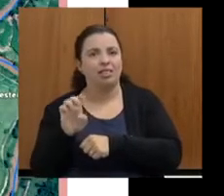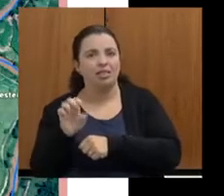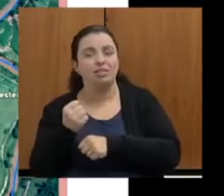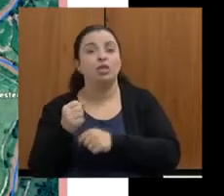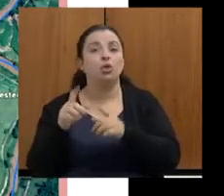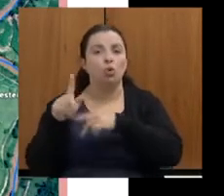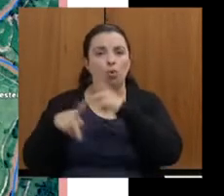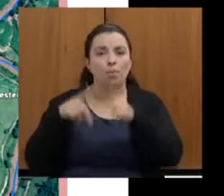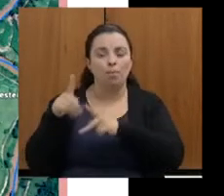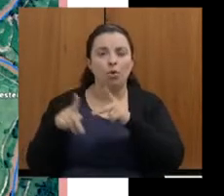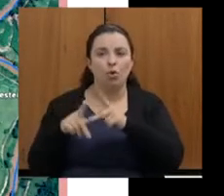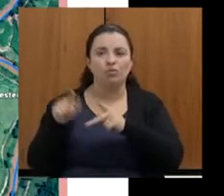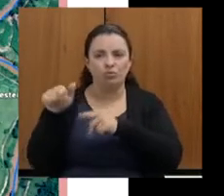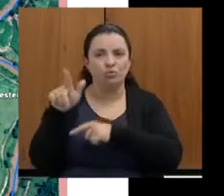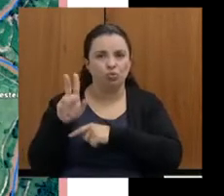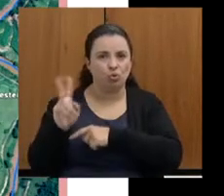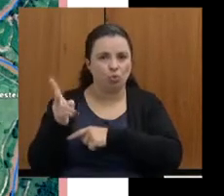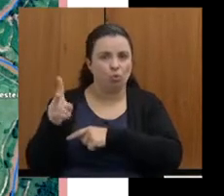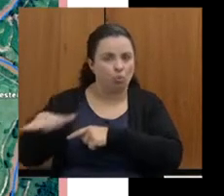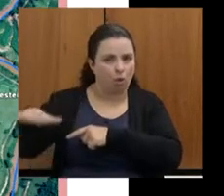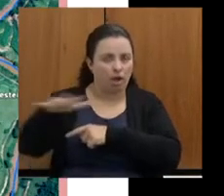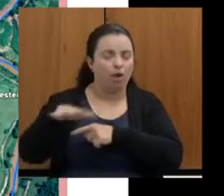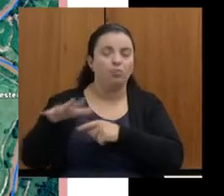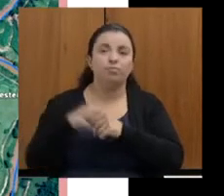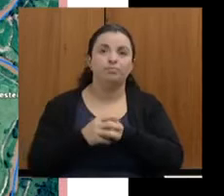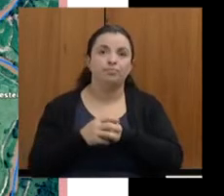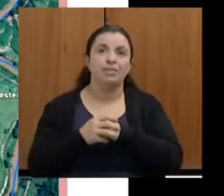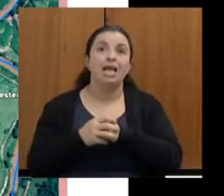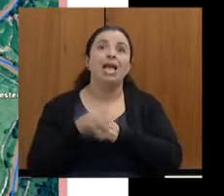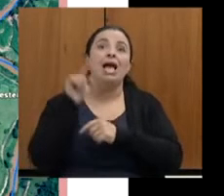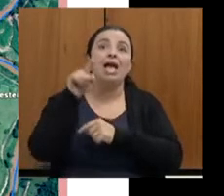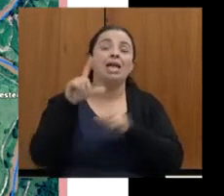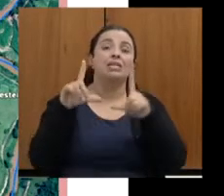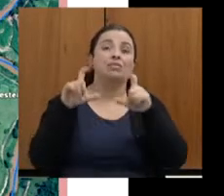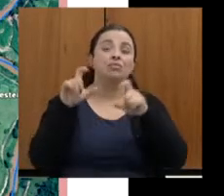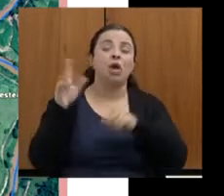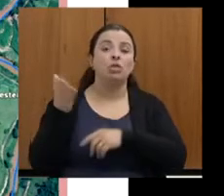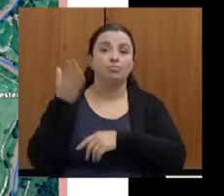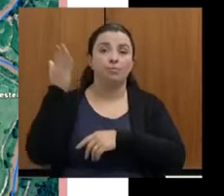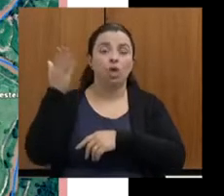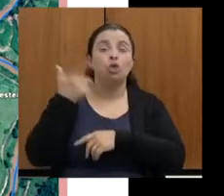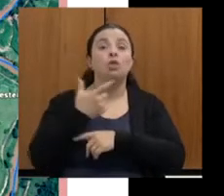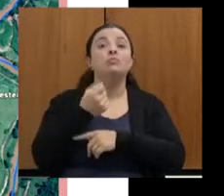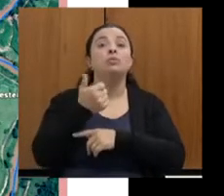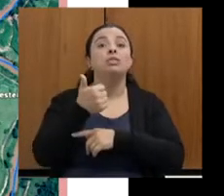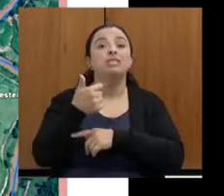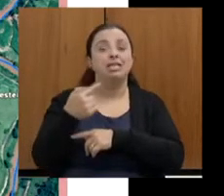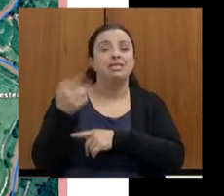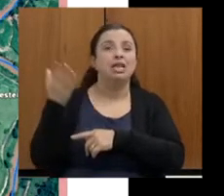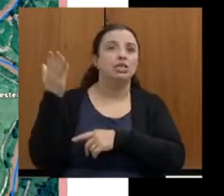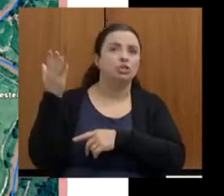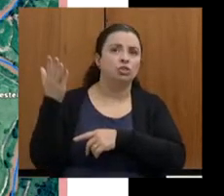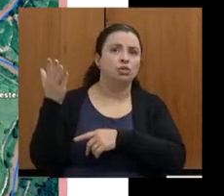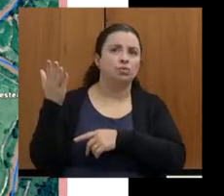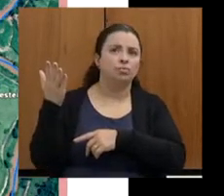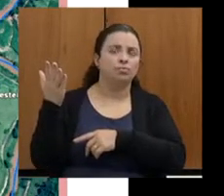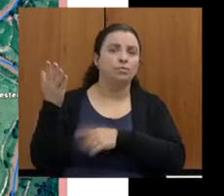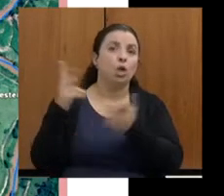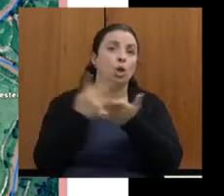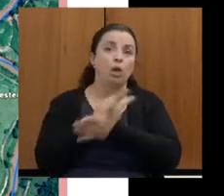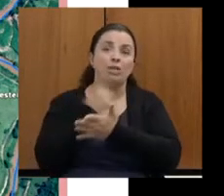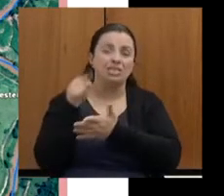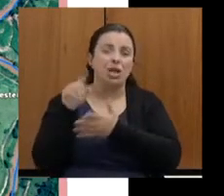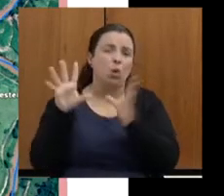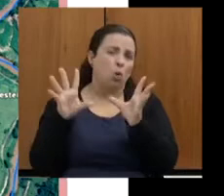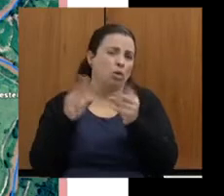aí já em 2017 né é a gente tem o que aconteceu né E aí a gente essa é uma super síntese né